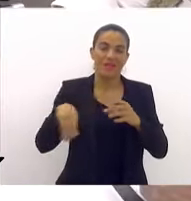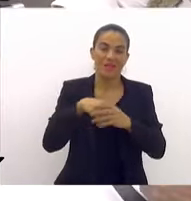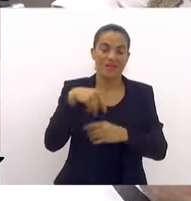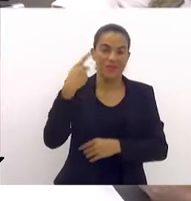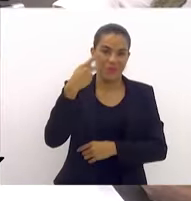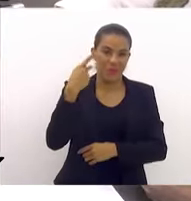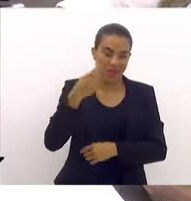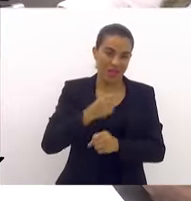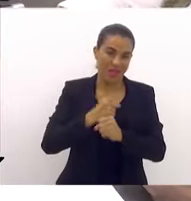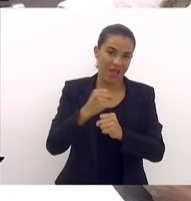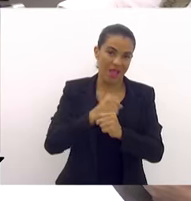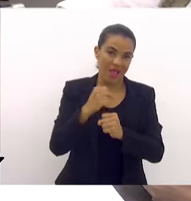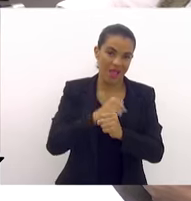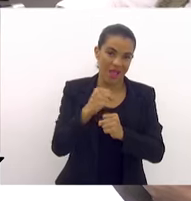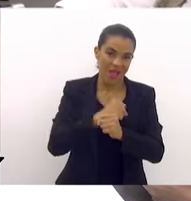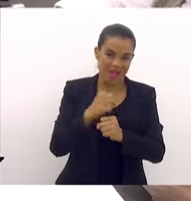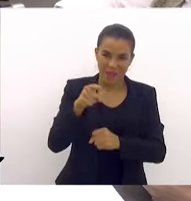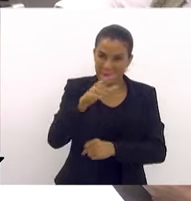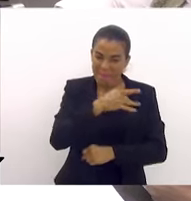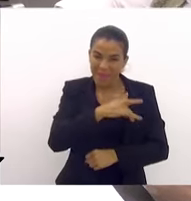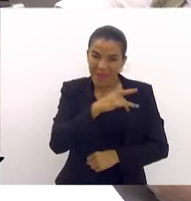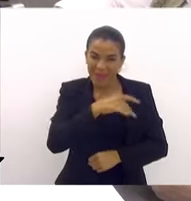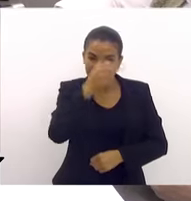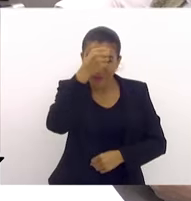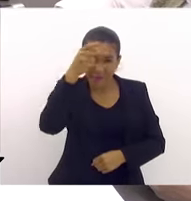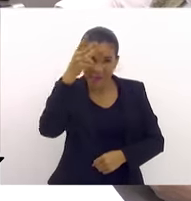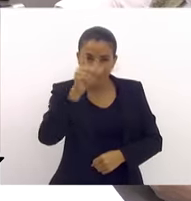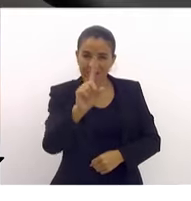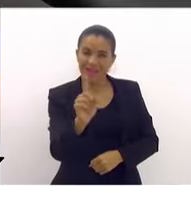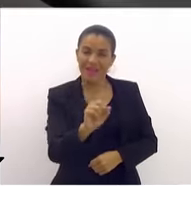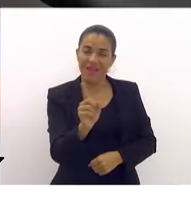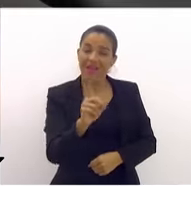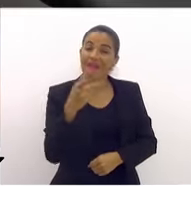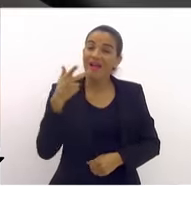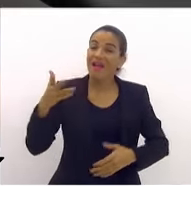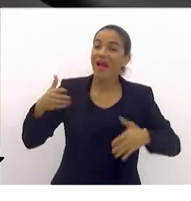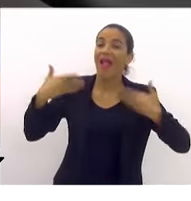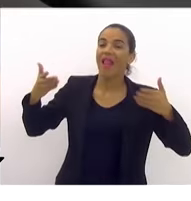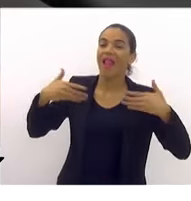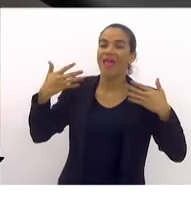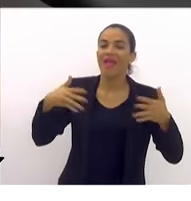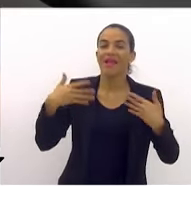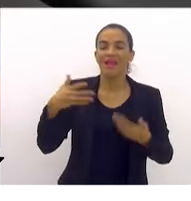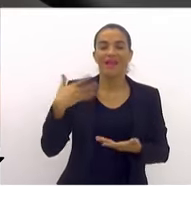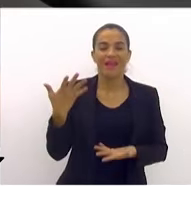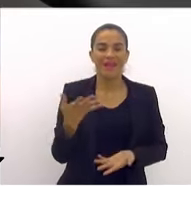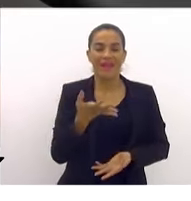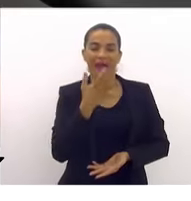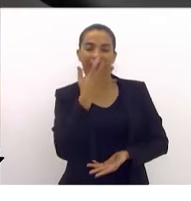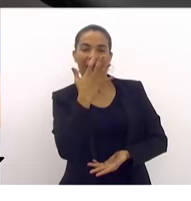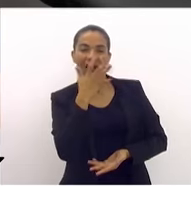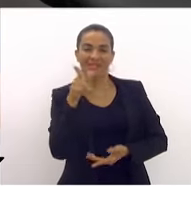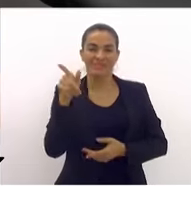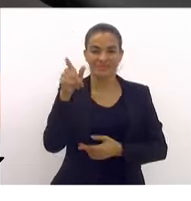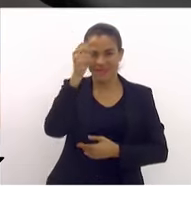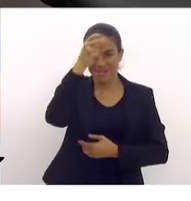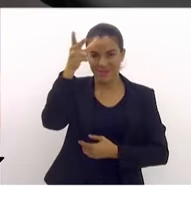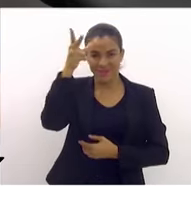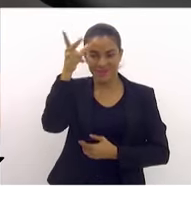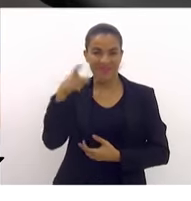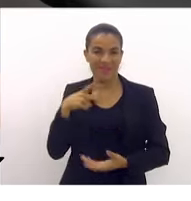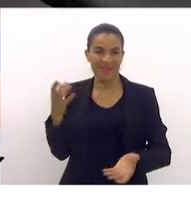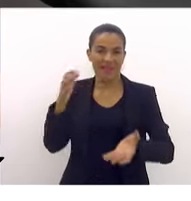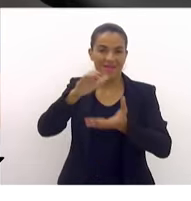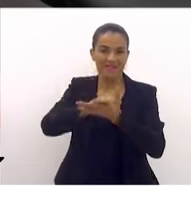deve ter pena dele. O senhor deve dizer da alegria. Admiração, né? Né? Admiração para ele ter a deputada